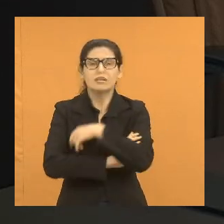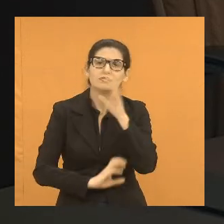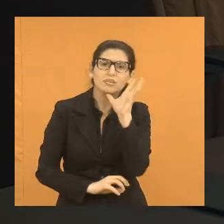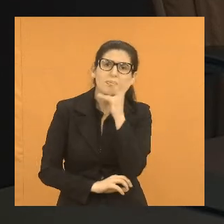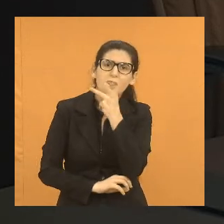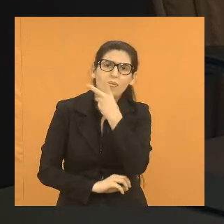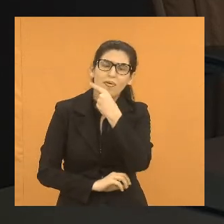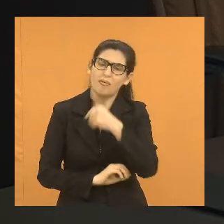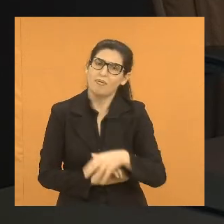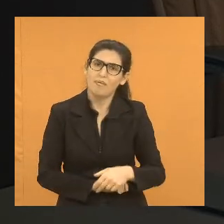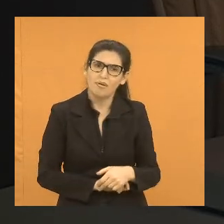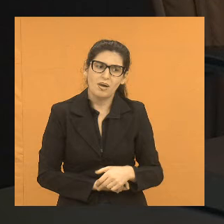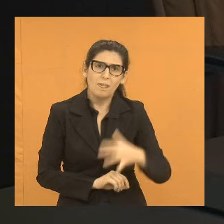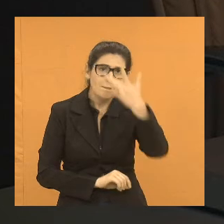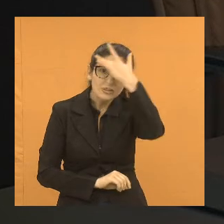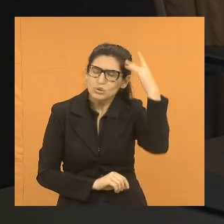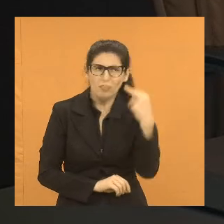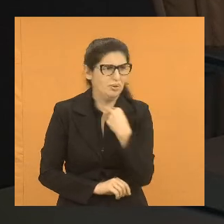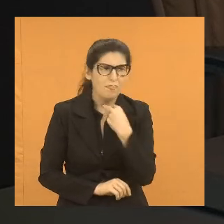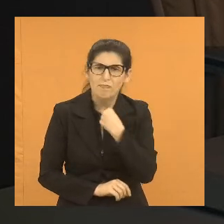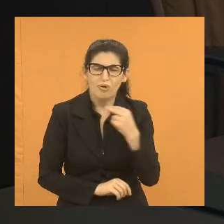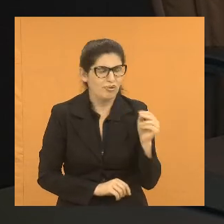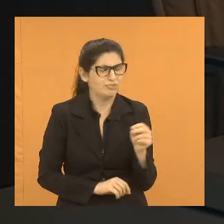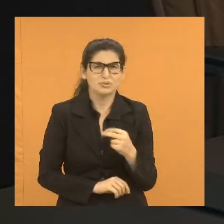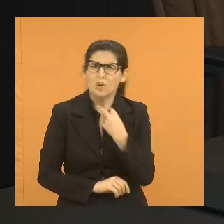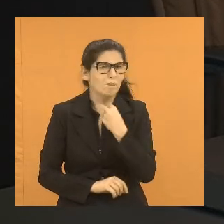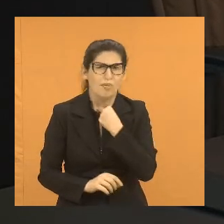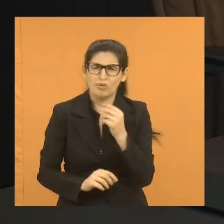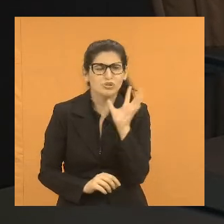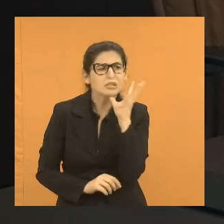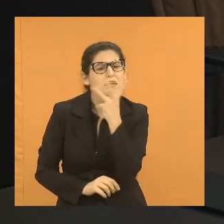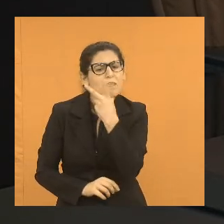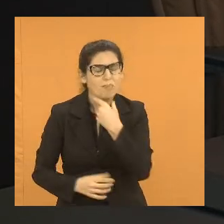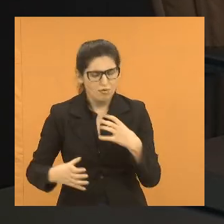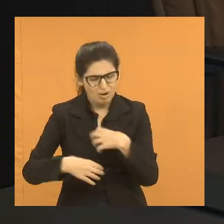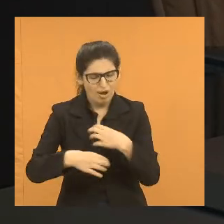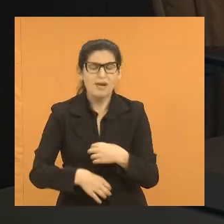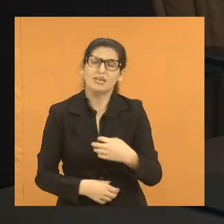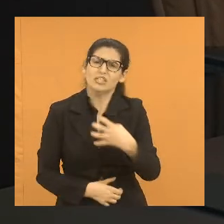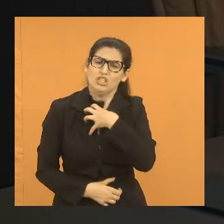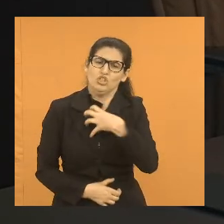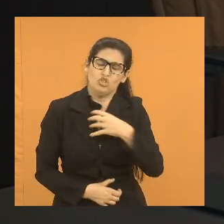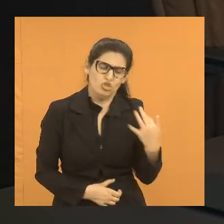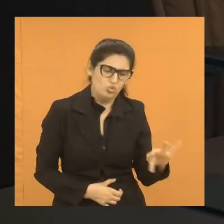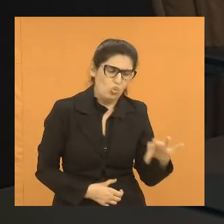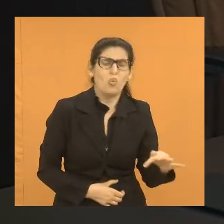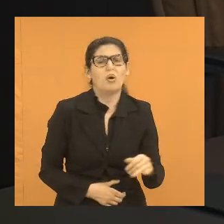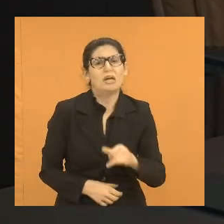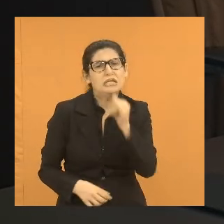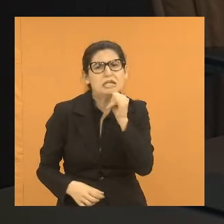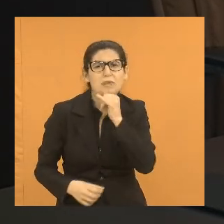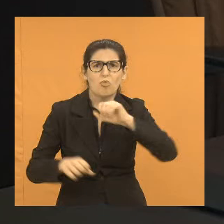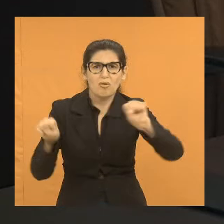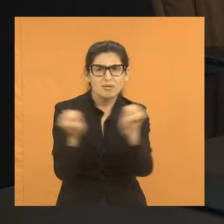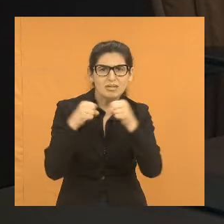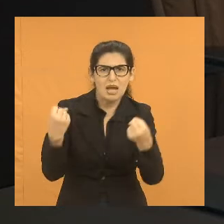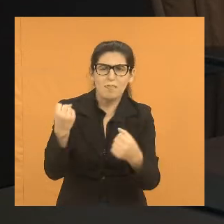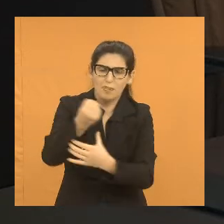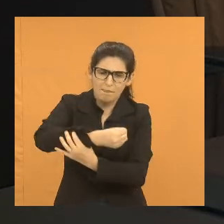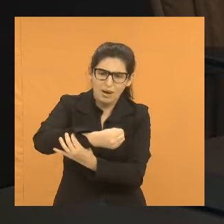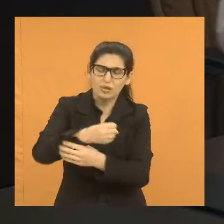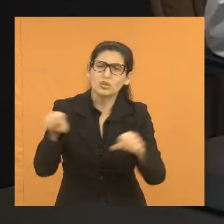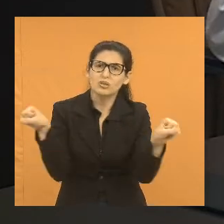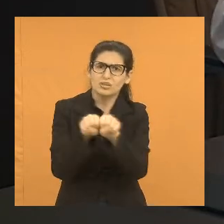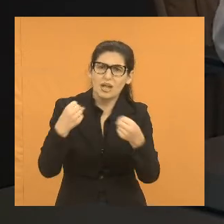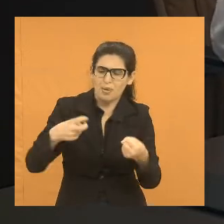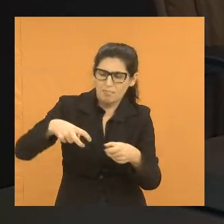não pode a pessoa sentir dor. Desde que quando a pessoa quebra o pé, ou a perna, ou o braço, eu acho que então ele já tem que vir